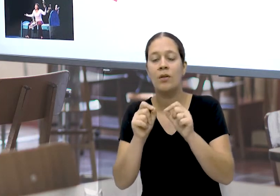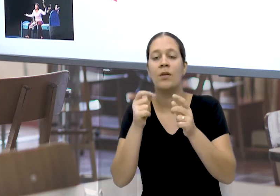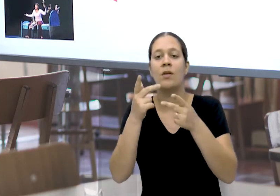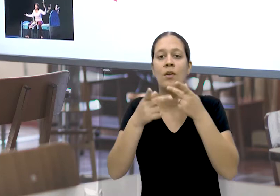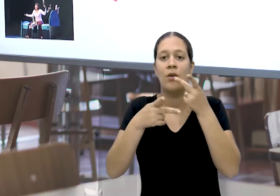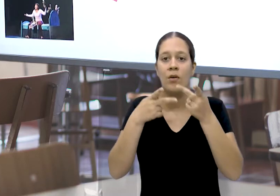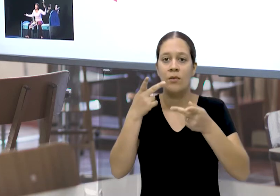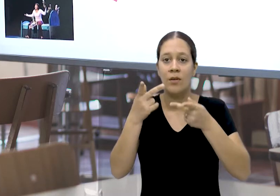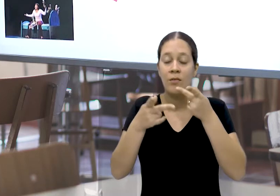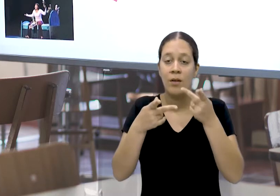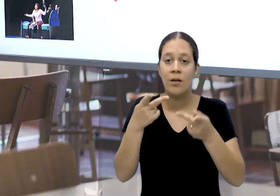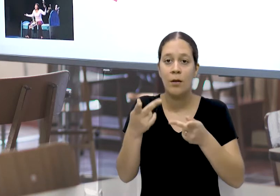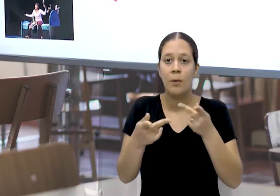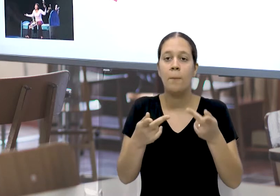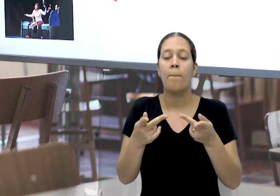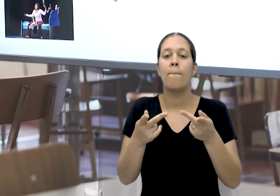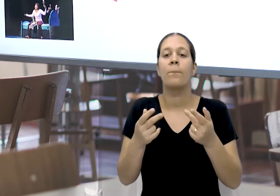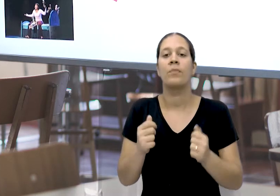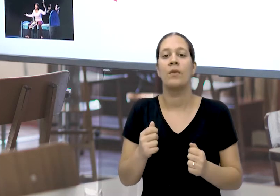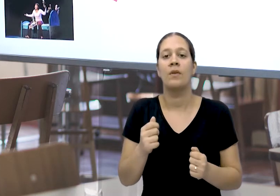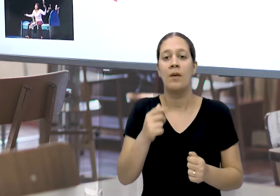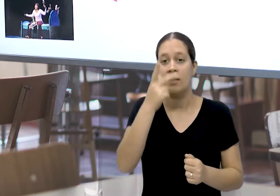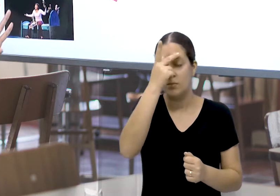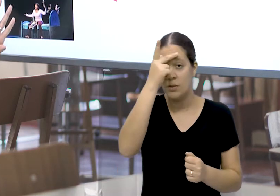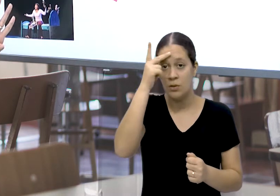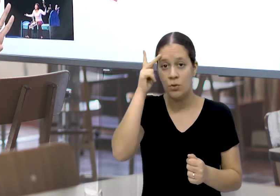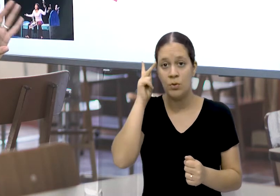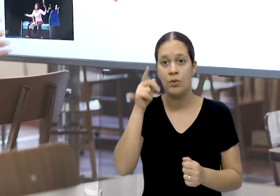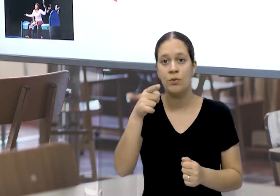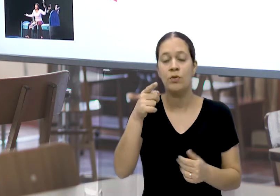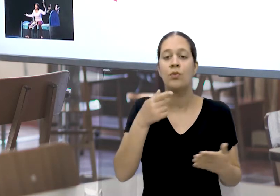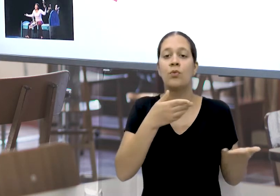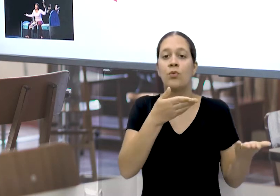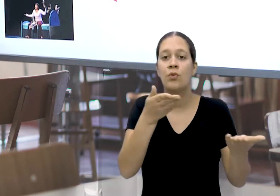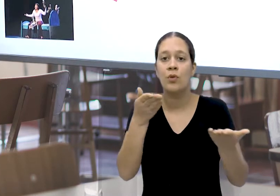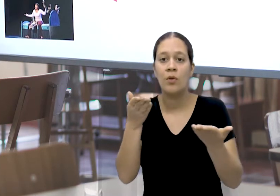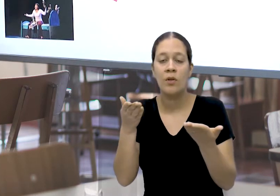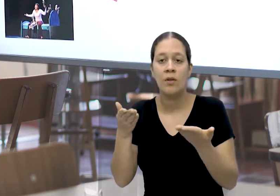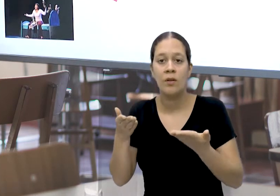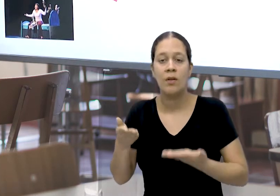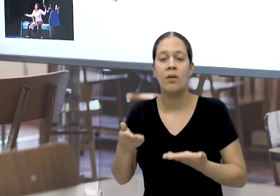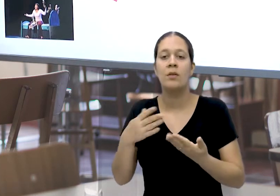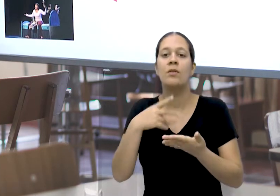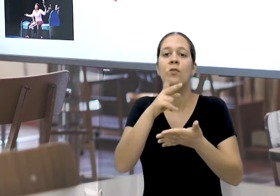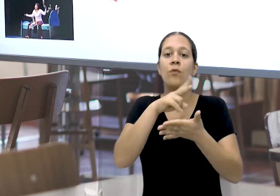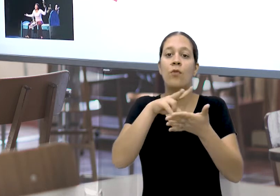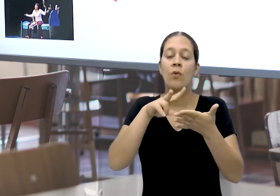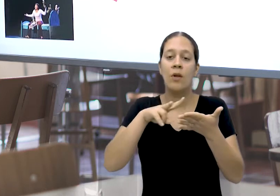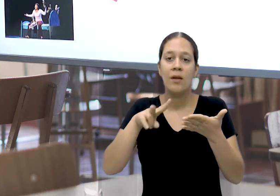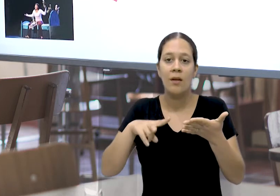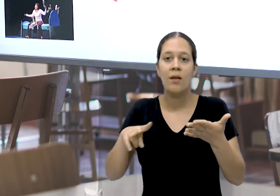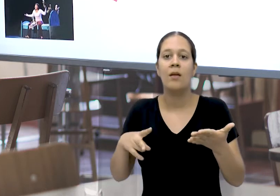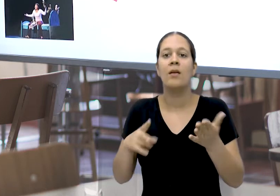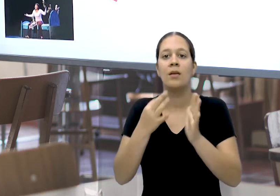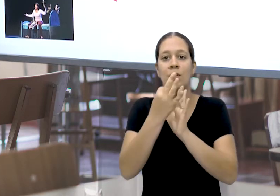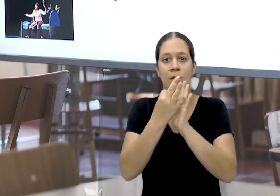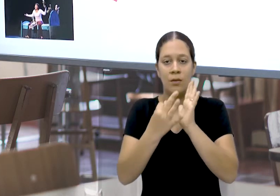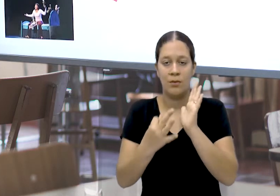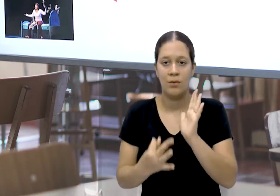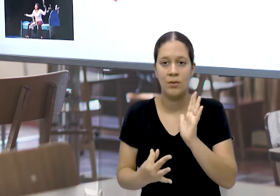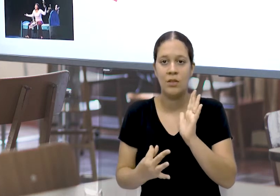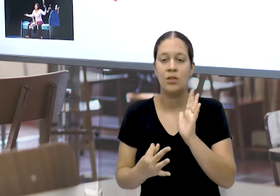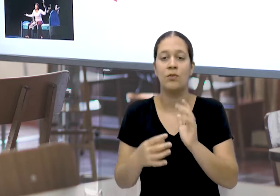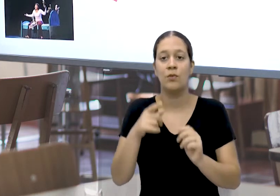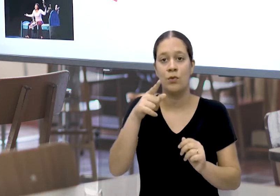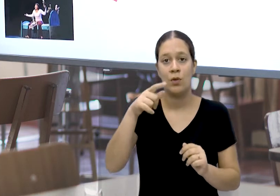escrito por alguém e vai pensar como representar aquilo. Você vai decorar aquele texto. Depois vai interpretar.